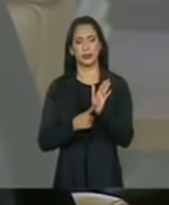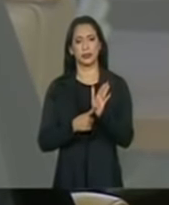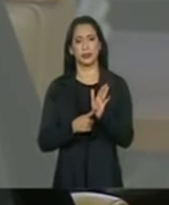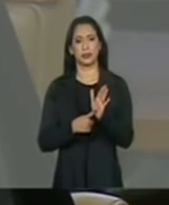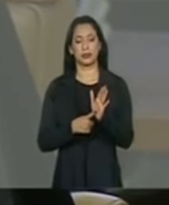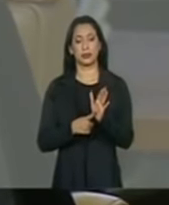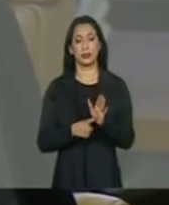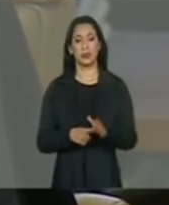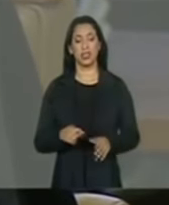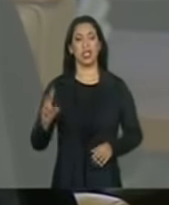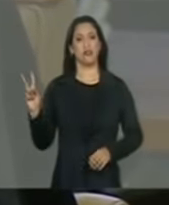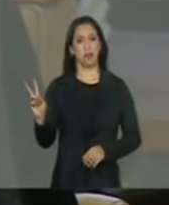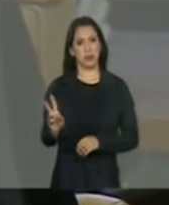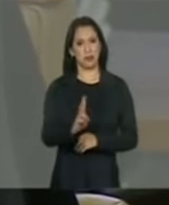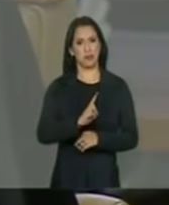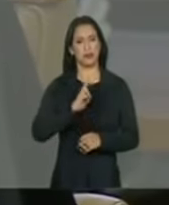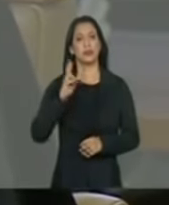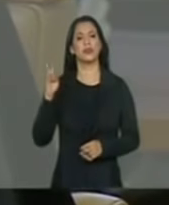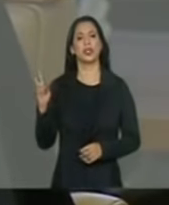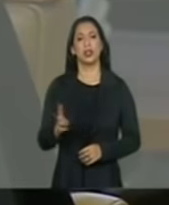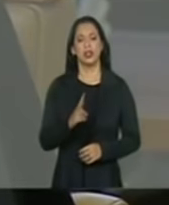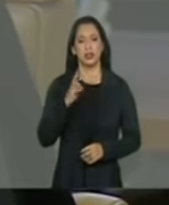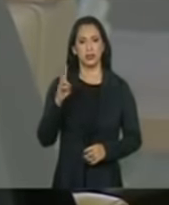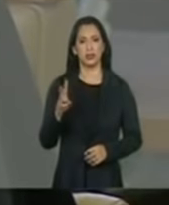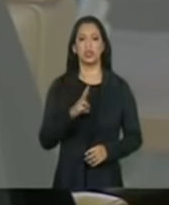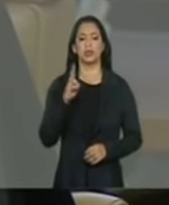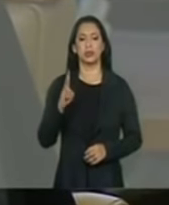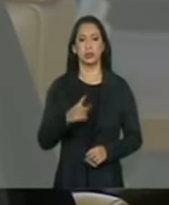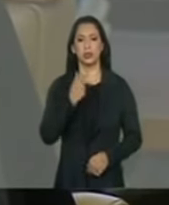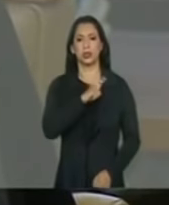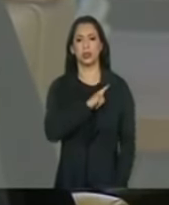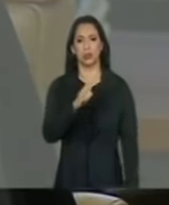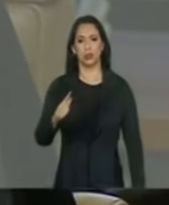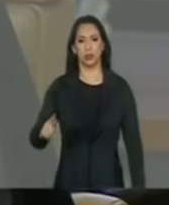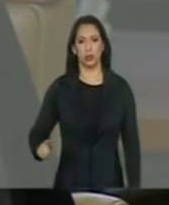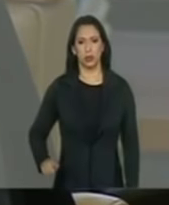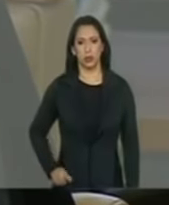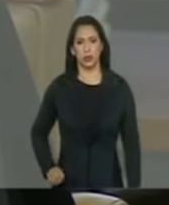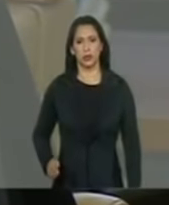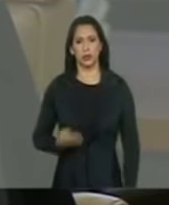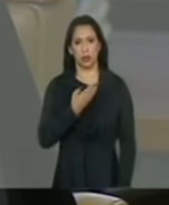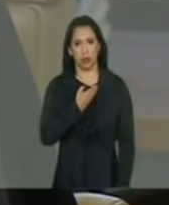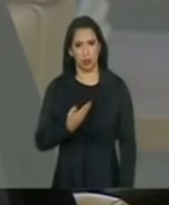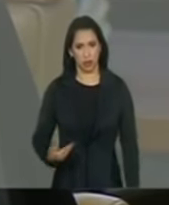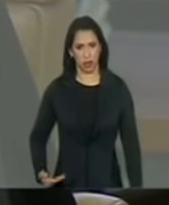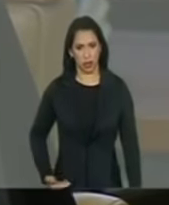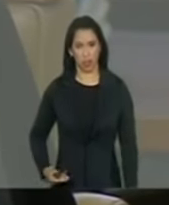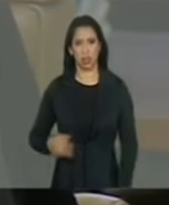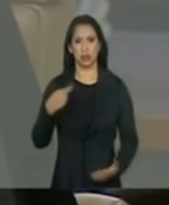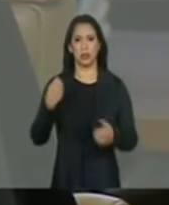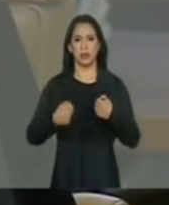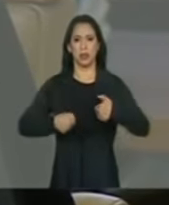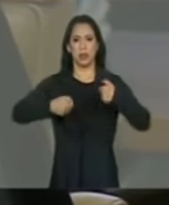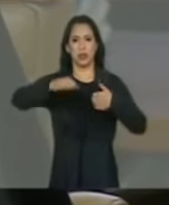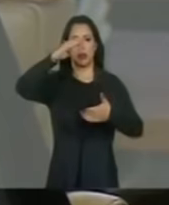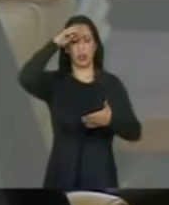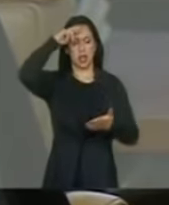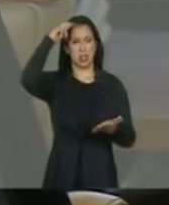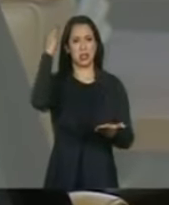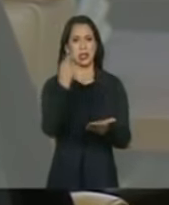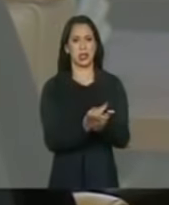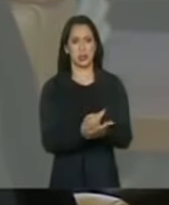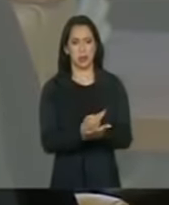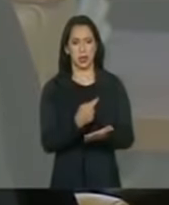de valores aqui os governantes devem permanente respeito à condição de